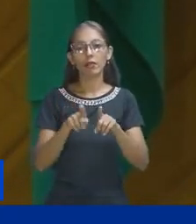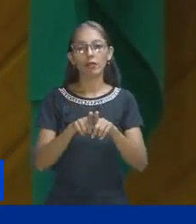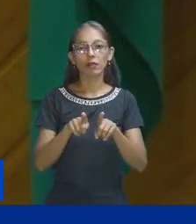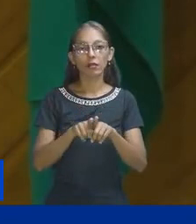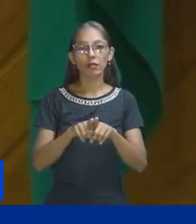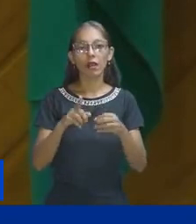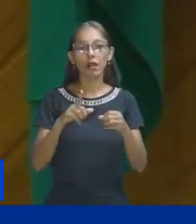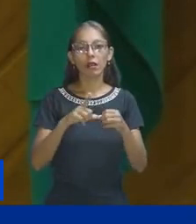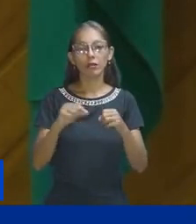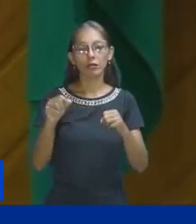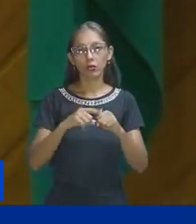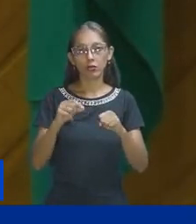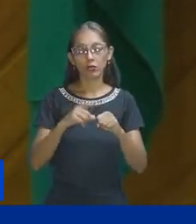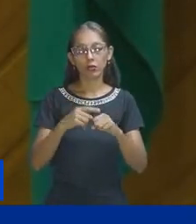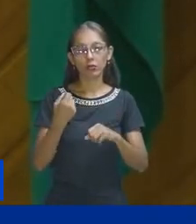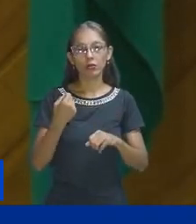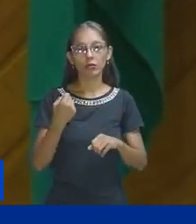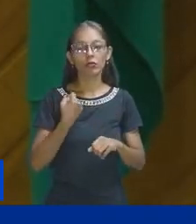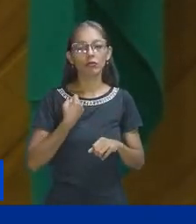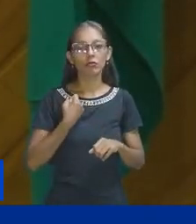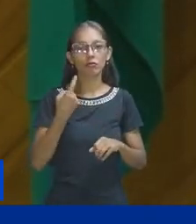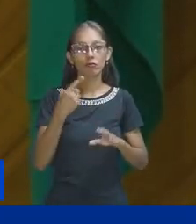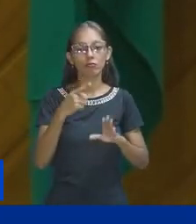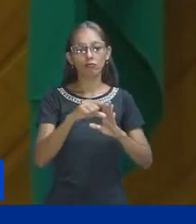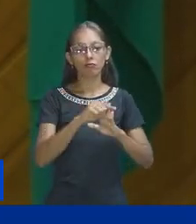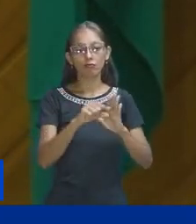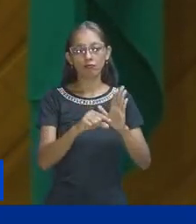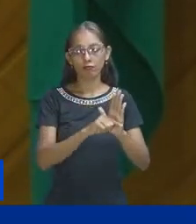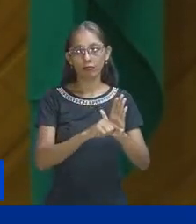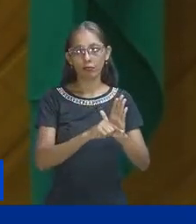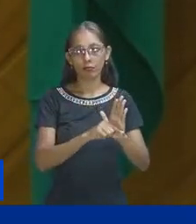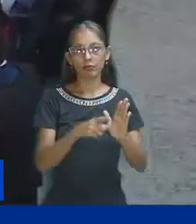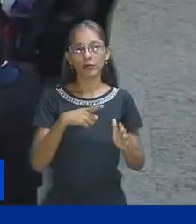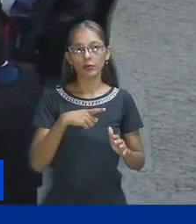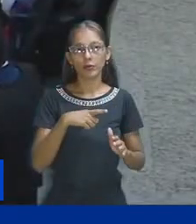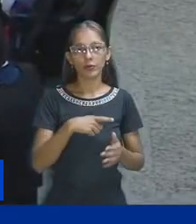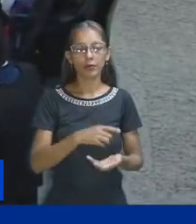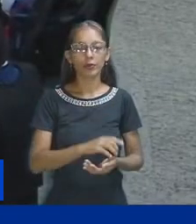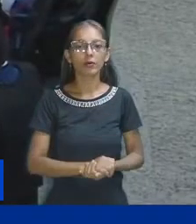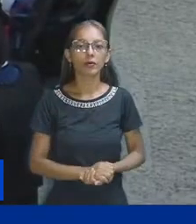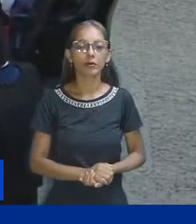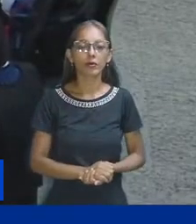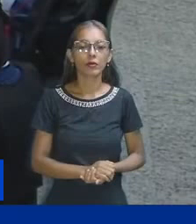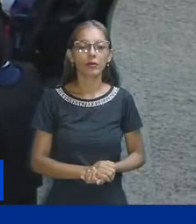41A, caput da Lei das Eleições. É a manifestação, Excelência.